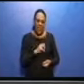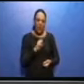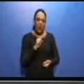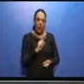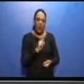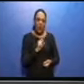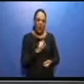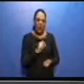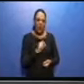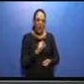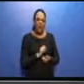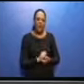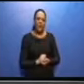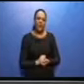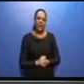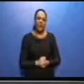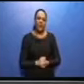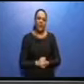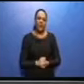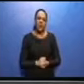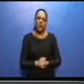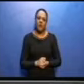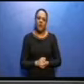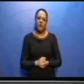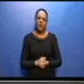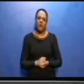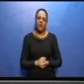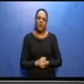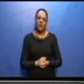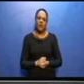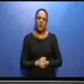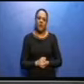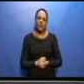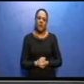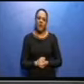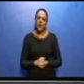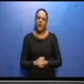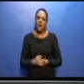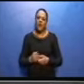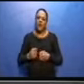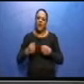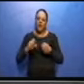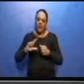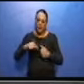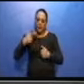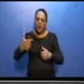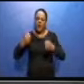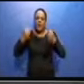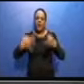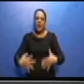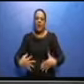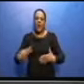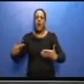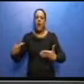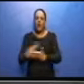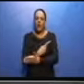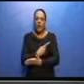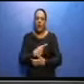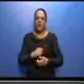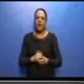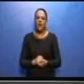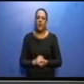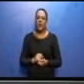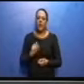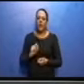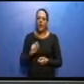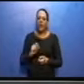da maritimidade, né? Nós vamos falar as consequências da maritimidade nos próximos slides. Se as correntes quentes, né, elas